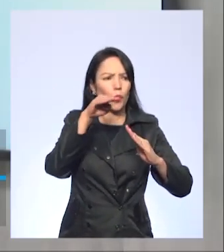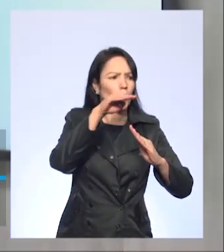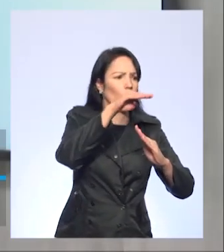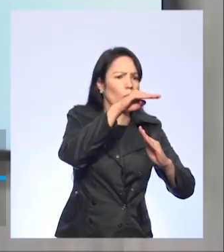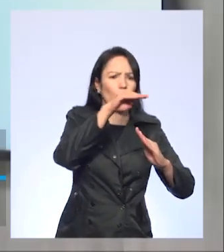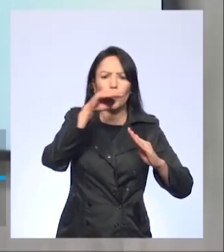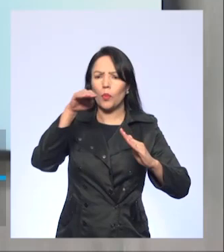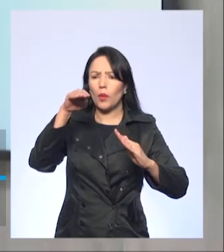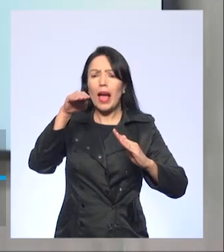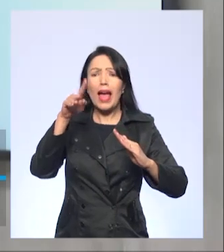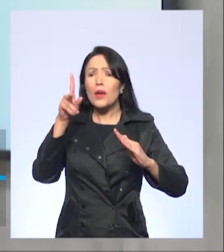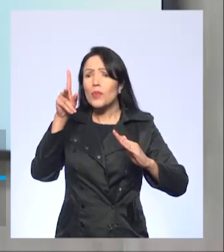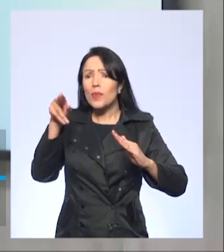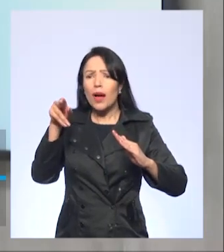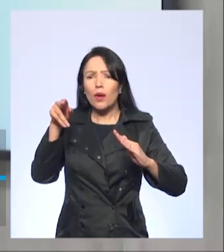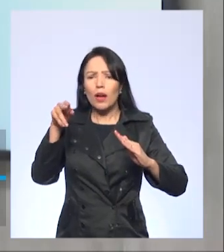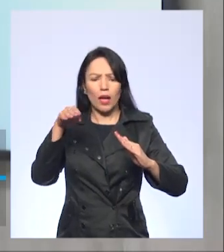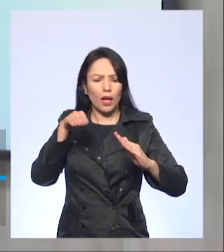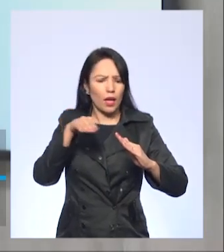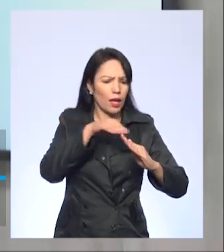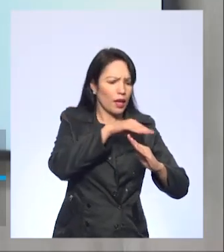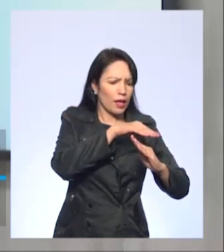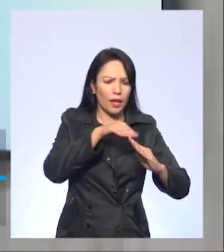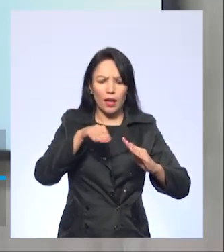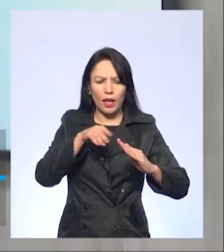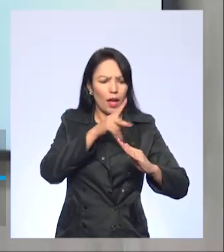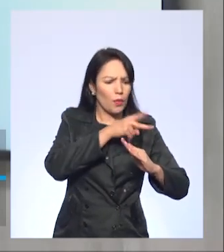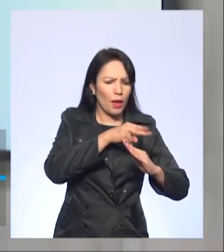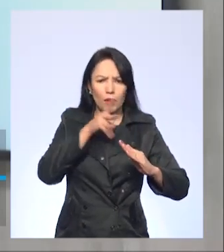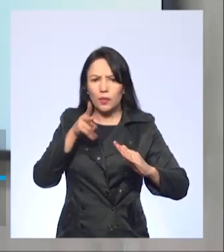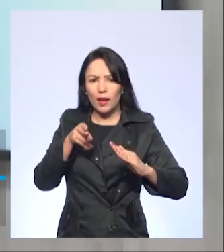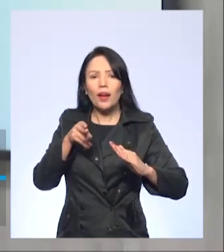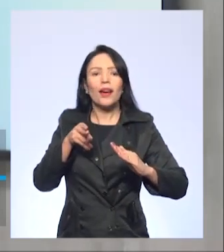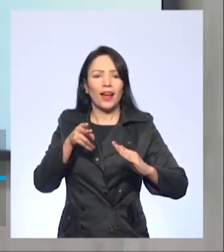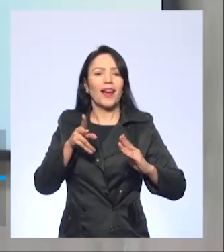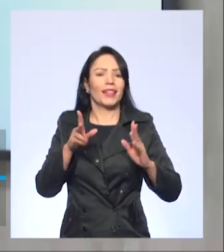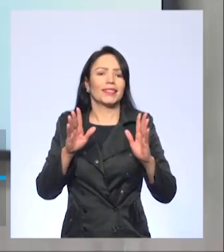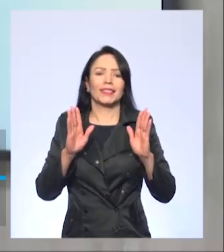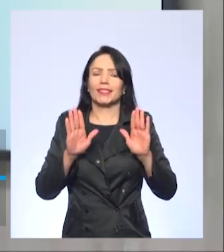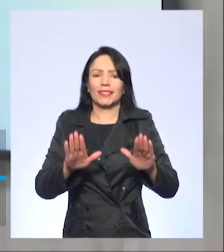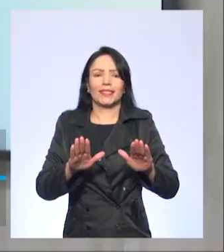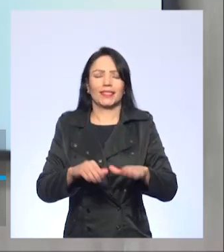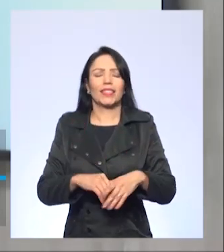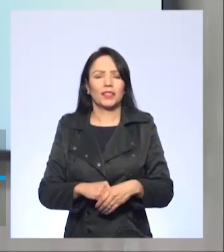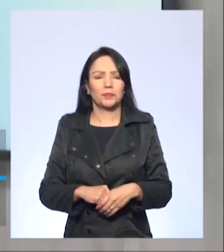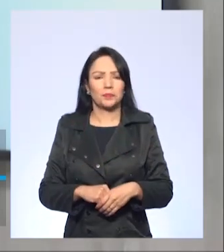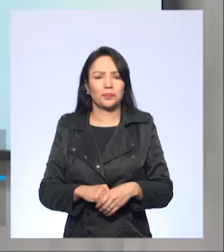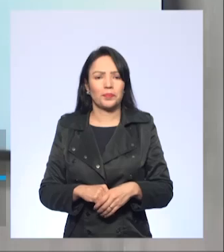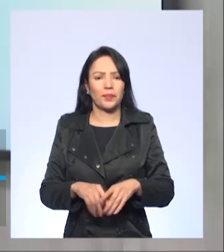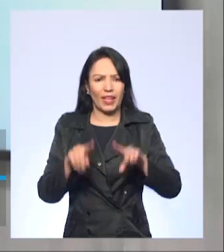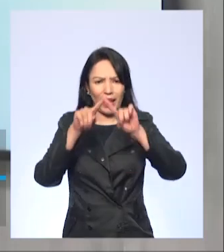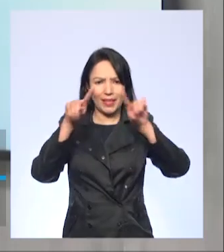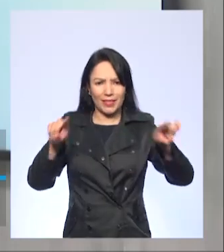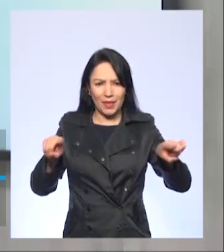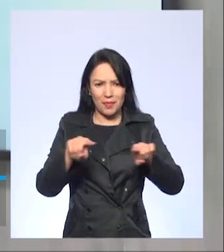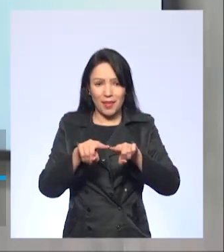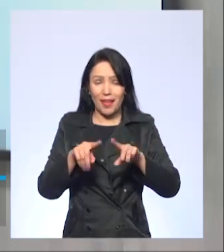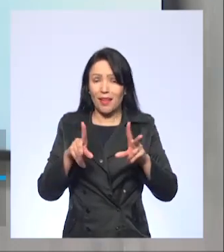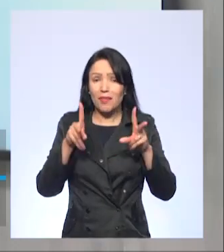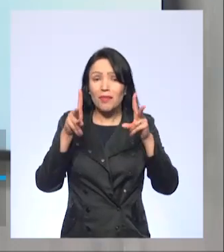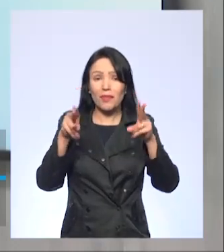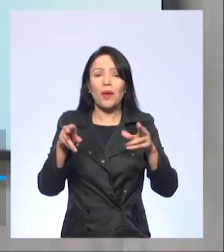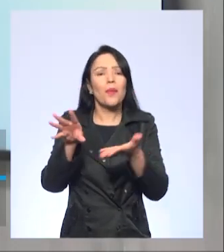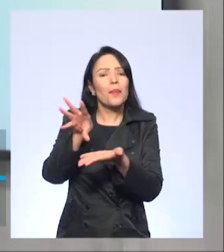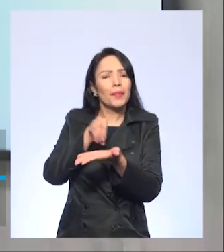outro. Se eu pensar, se eu trazer isso para essa informação, essa conclusão do Tales para a semelhança de triângulos, puxa vida. Imagina